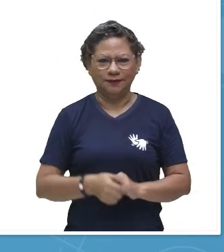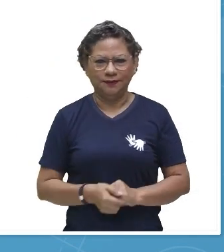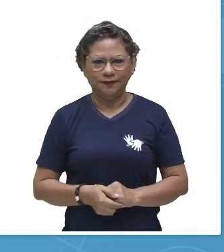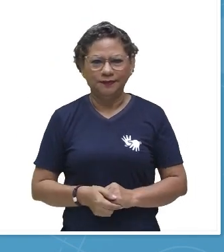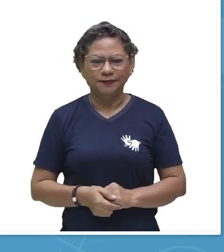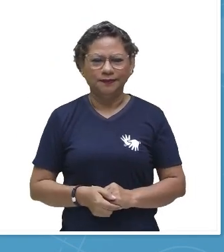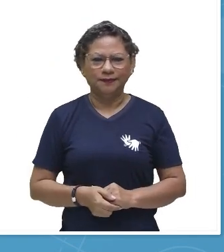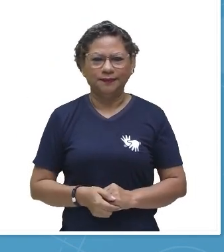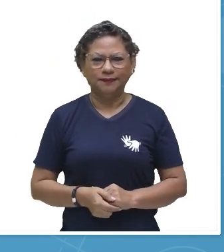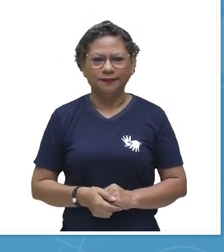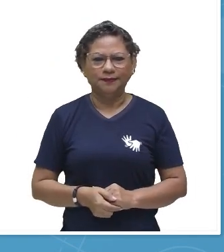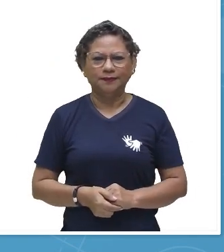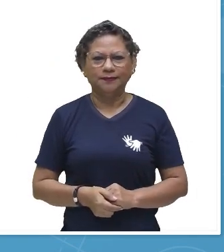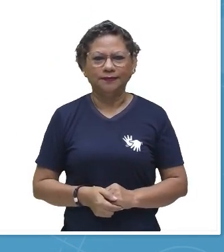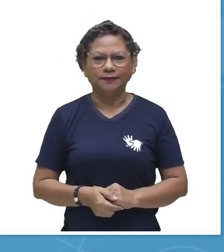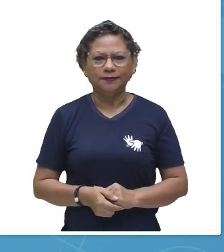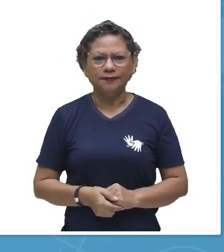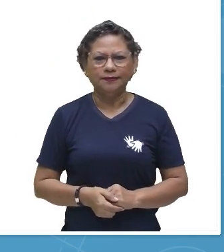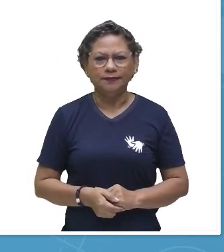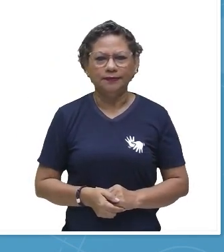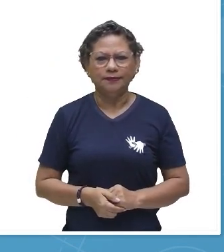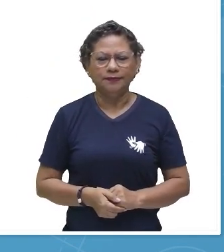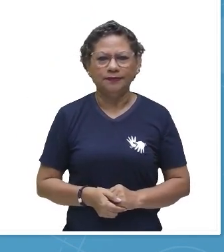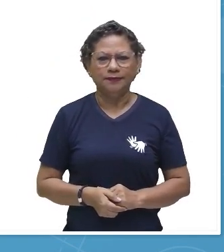Vejam aqui.